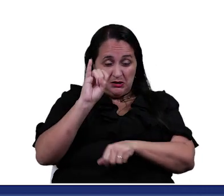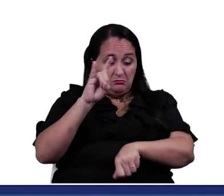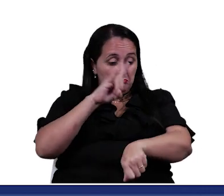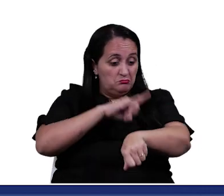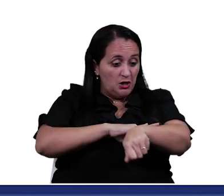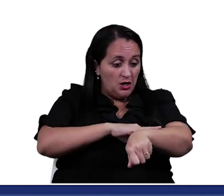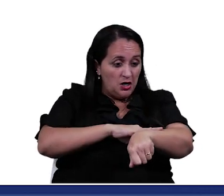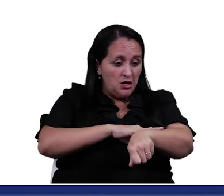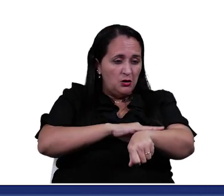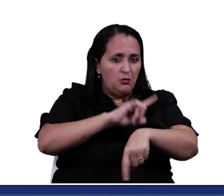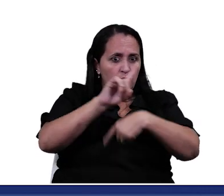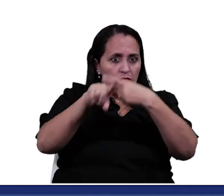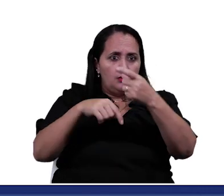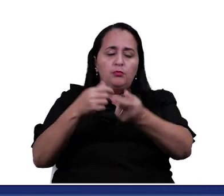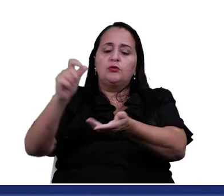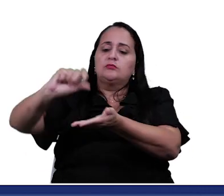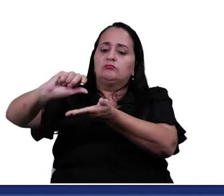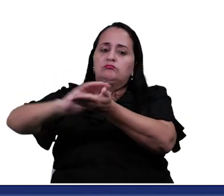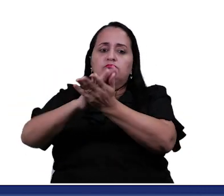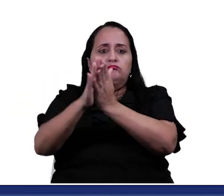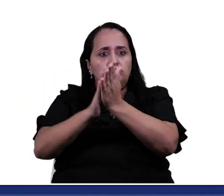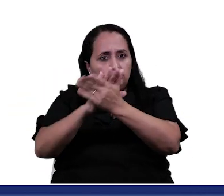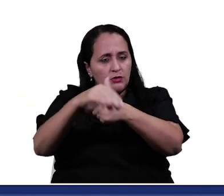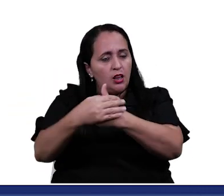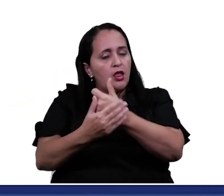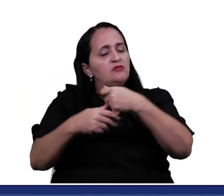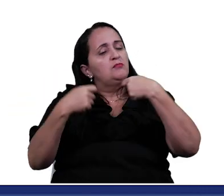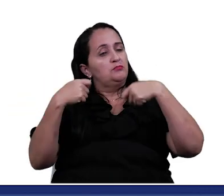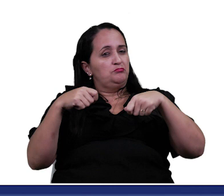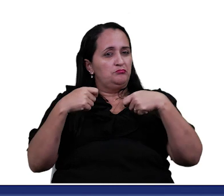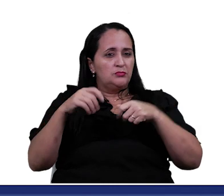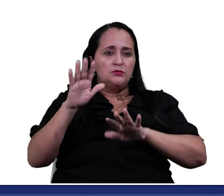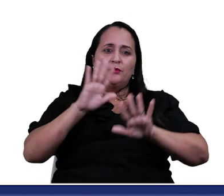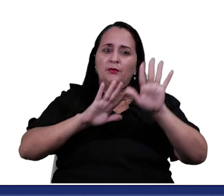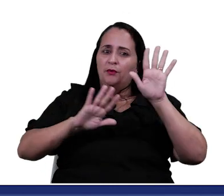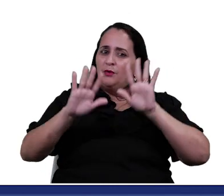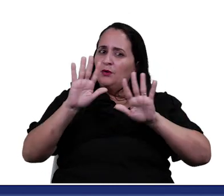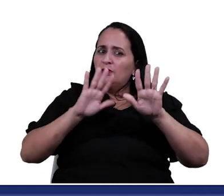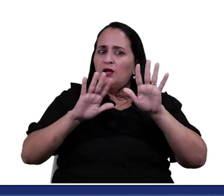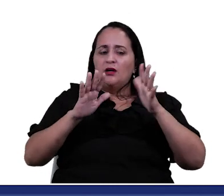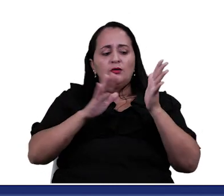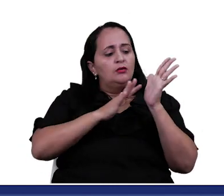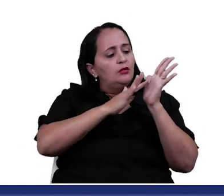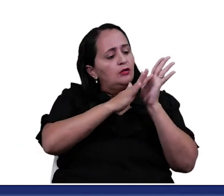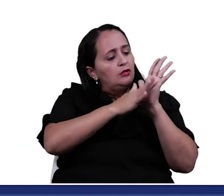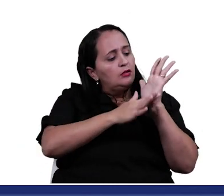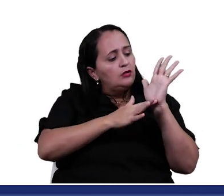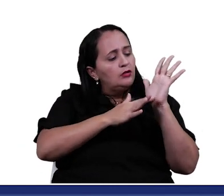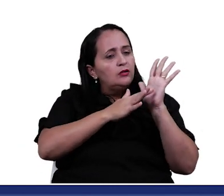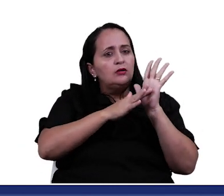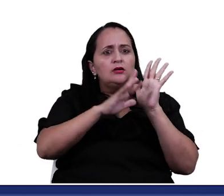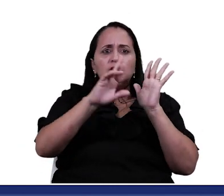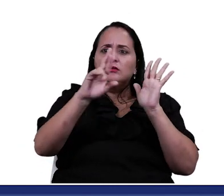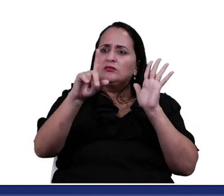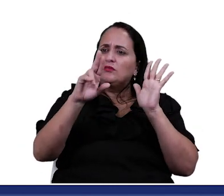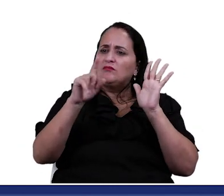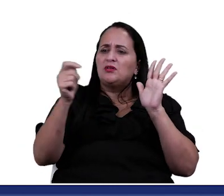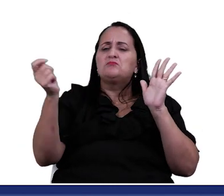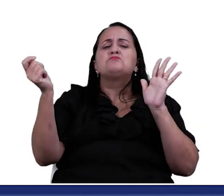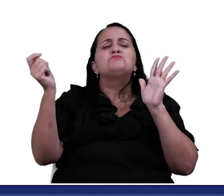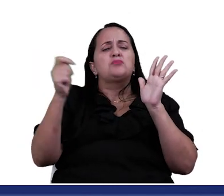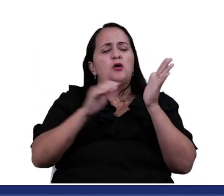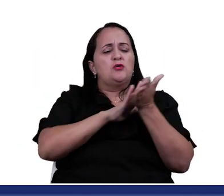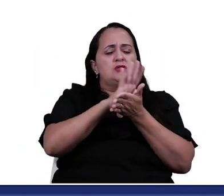sujeira. A pele da palma das mãos é diferente do restante do corpo e pode ser